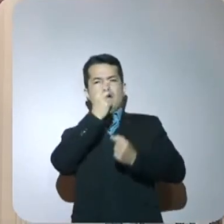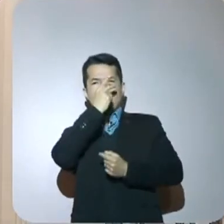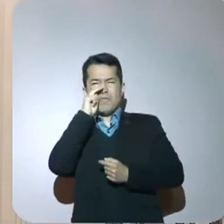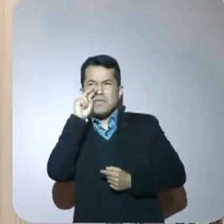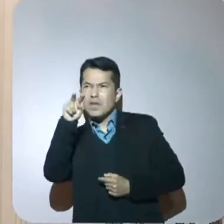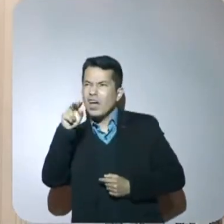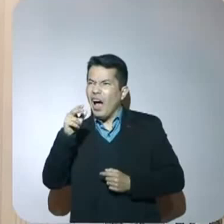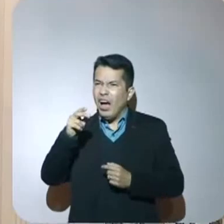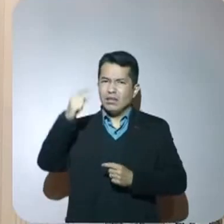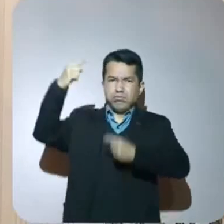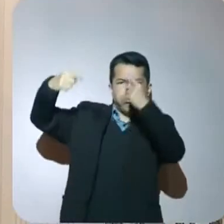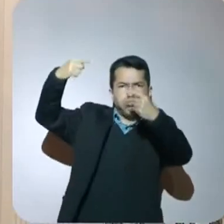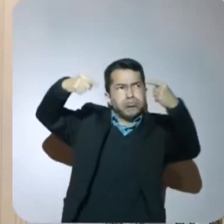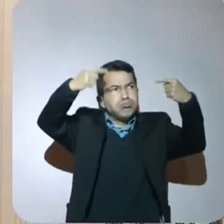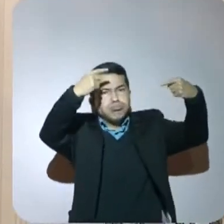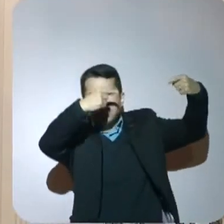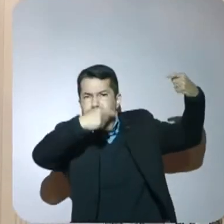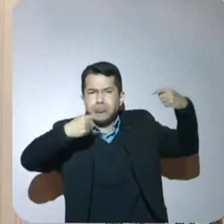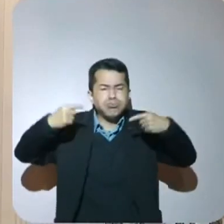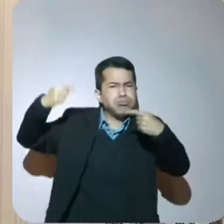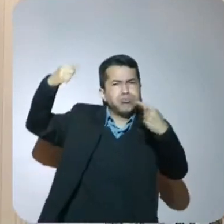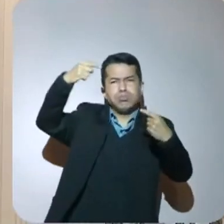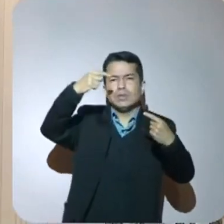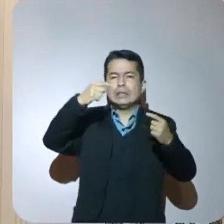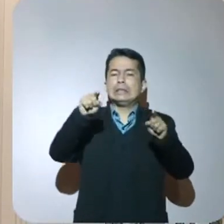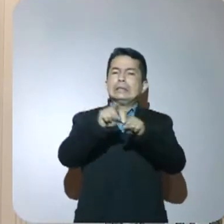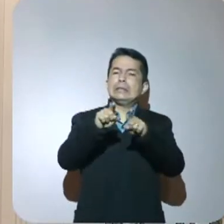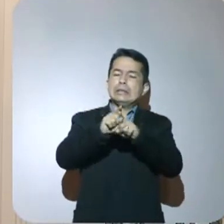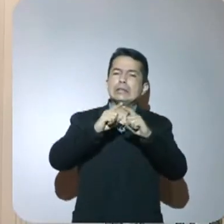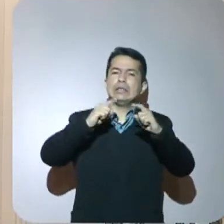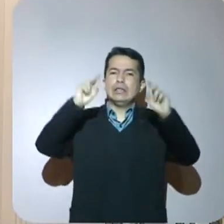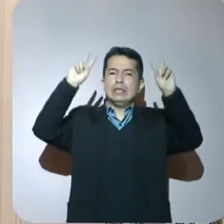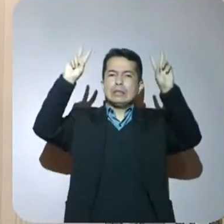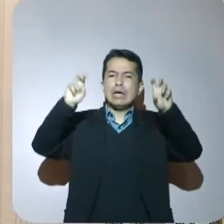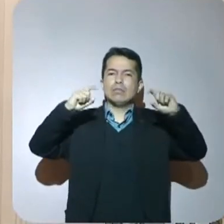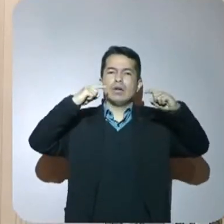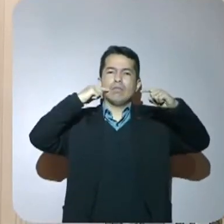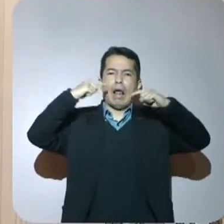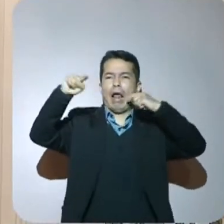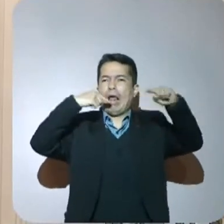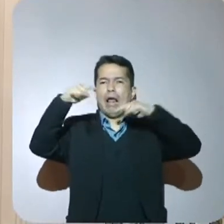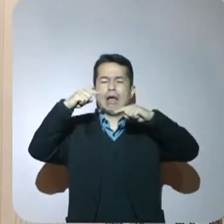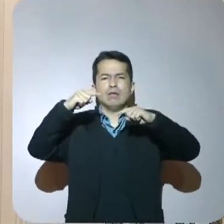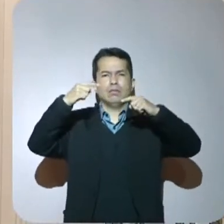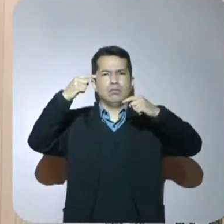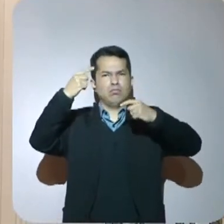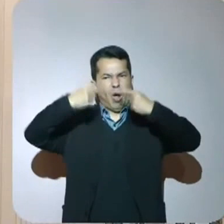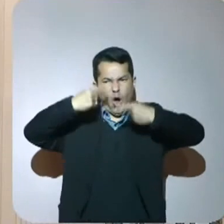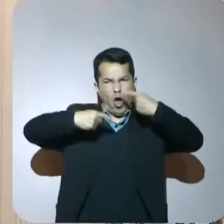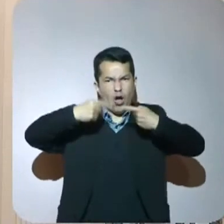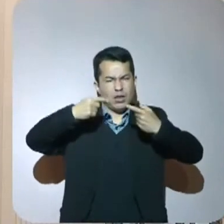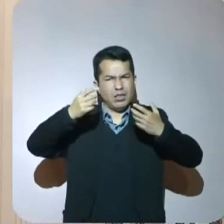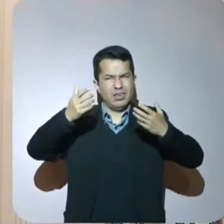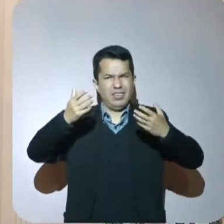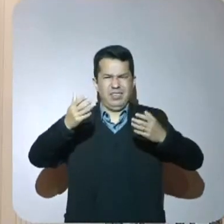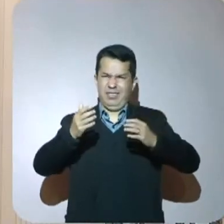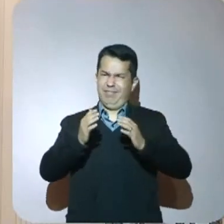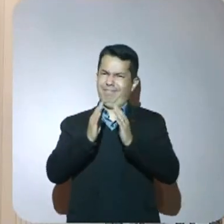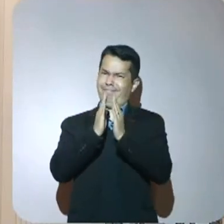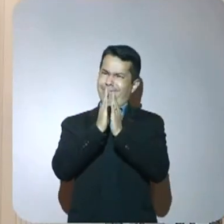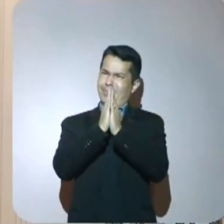vezes levam isso para dentro da igreja, às vezes é brigando por causa de política. Pelo amor de Deus,